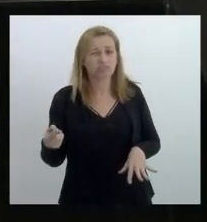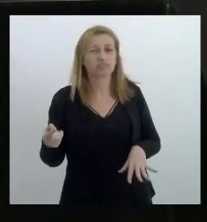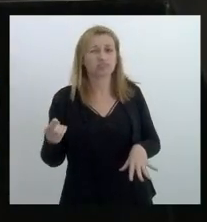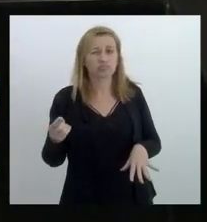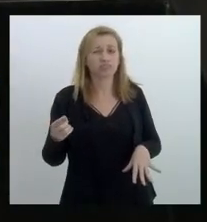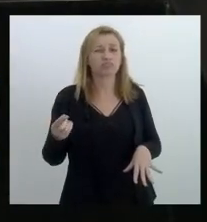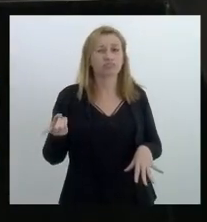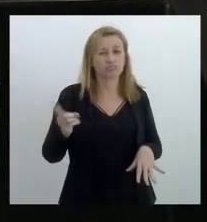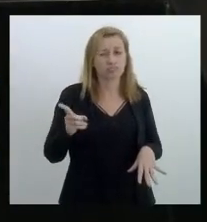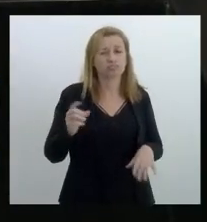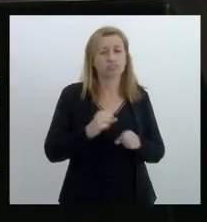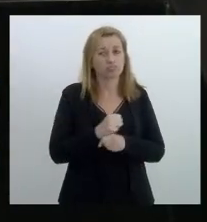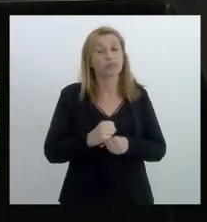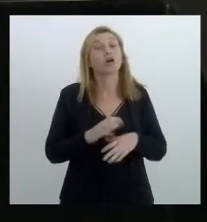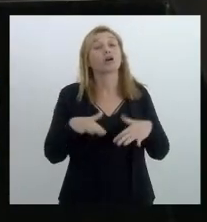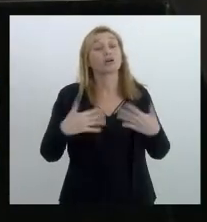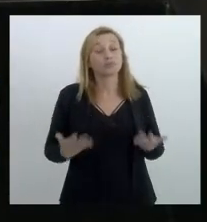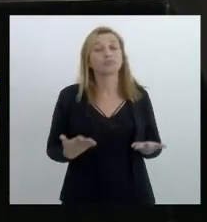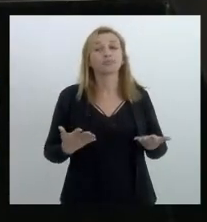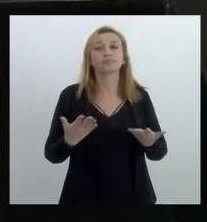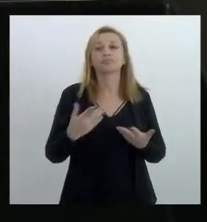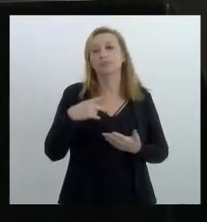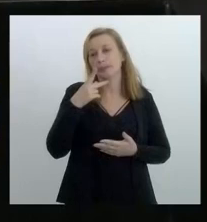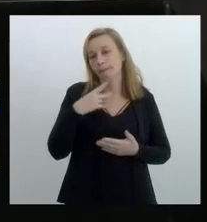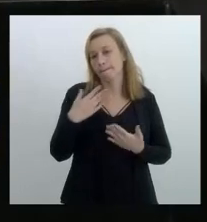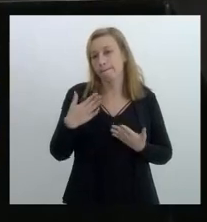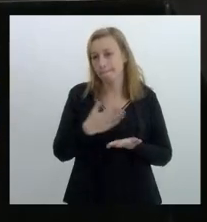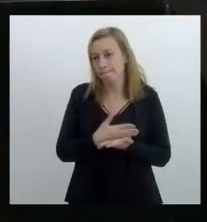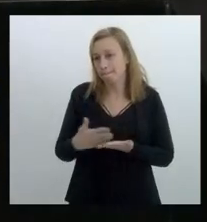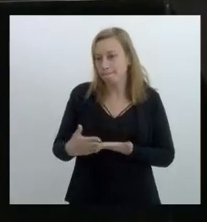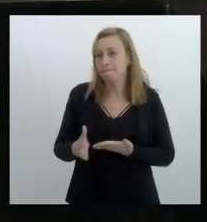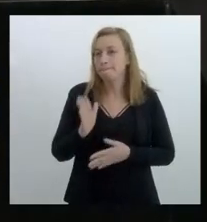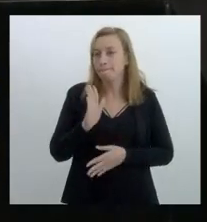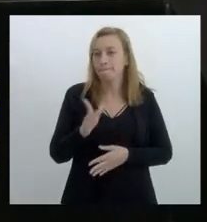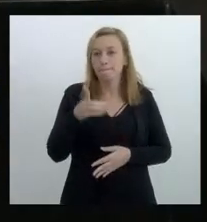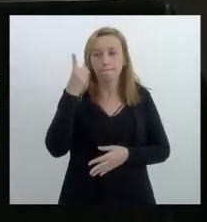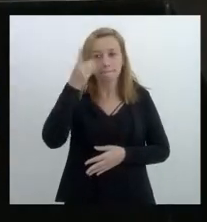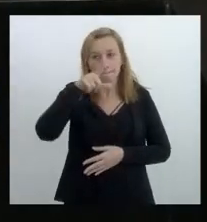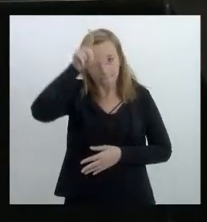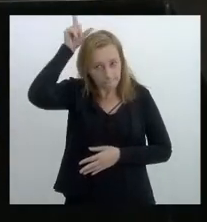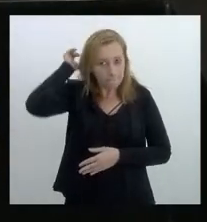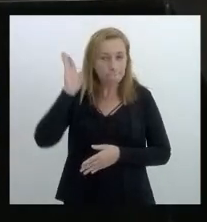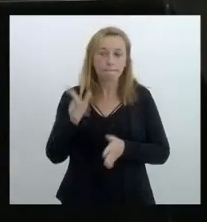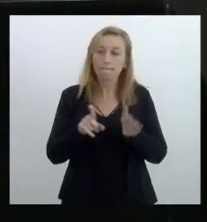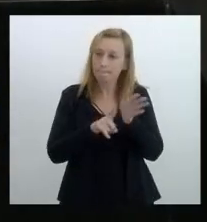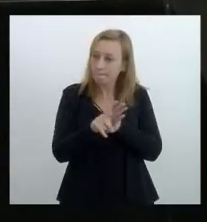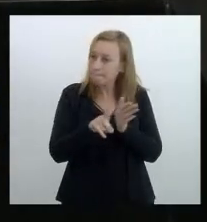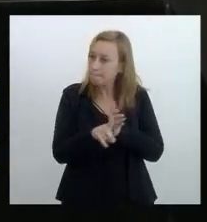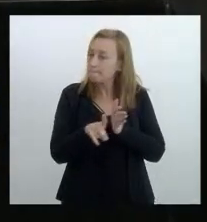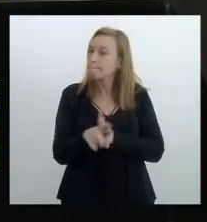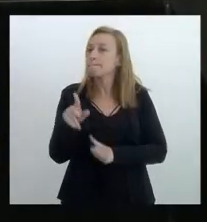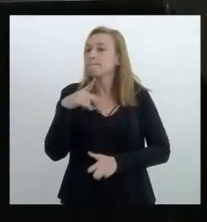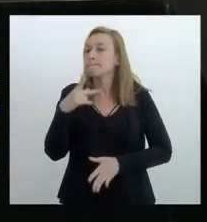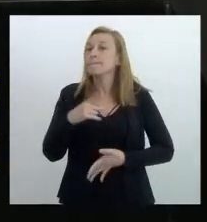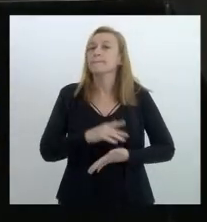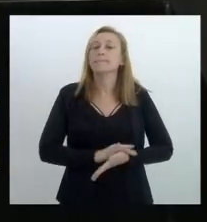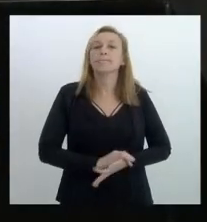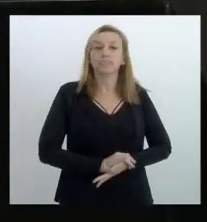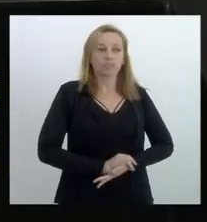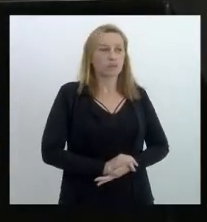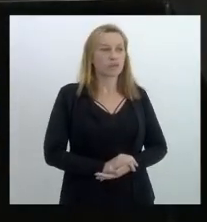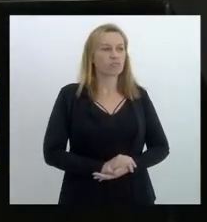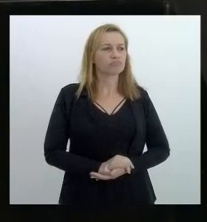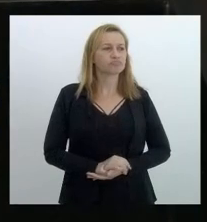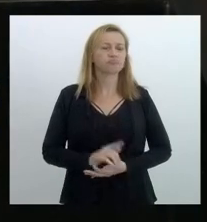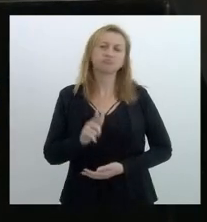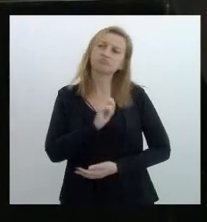US$ 300 mil anuais. Então, eu faço essa breve introdução, deputado Gustavo, já vou para as perguntas, né, para dizer o seguinte, que essa